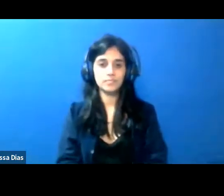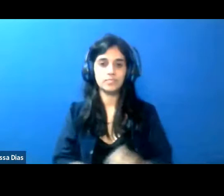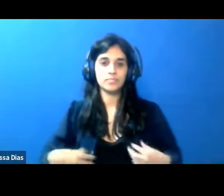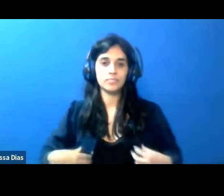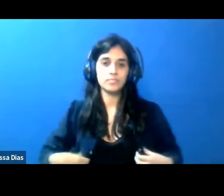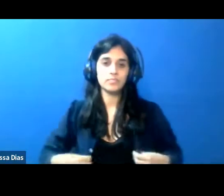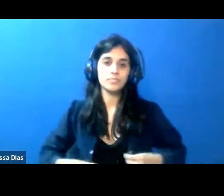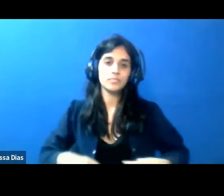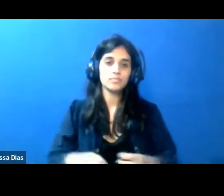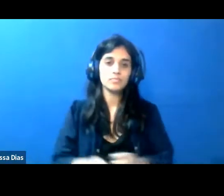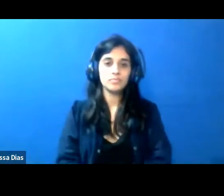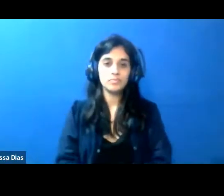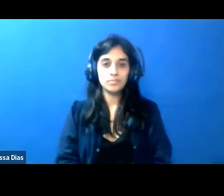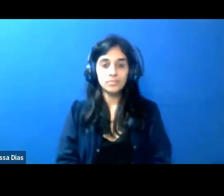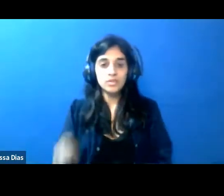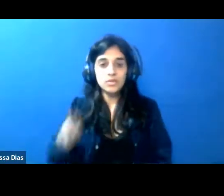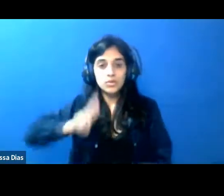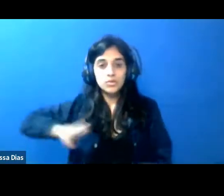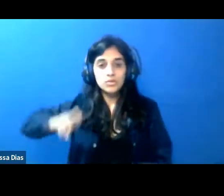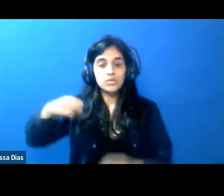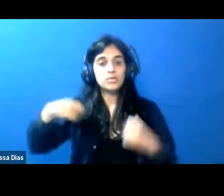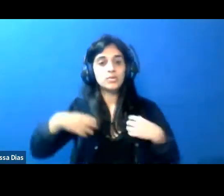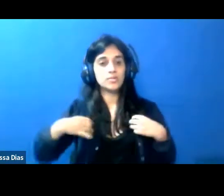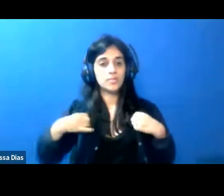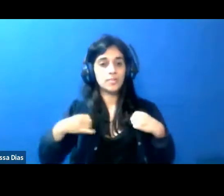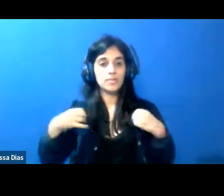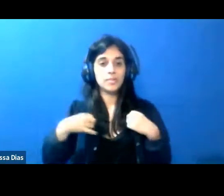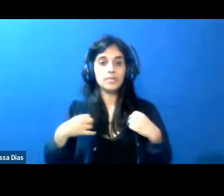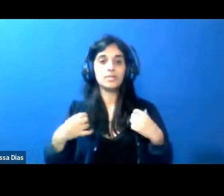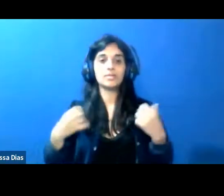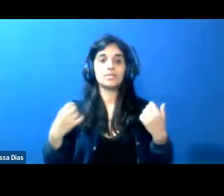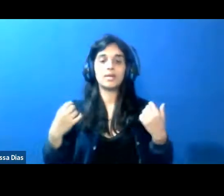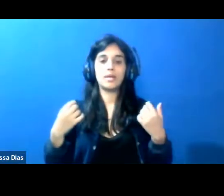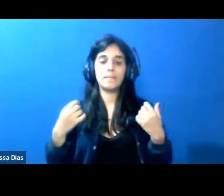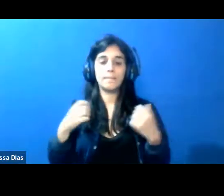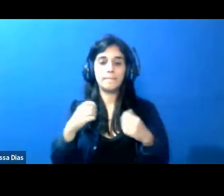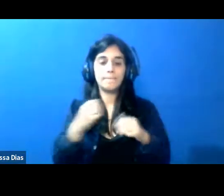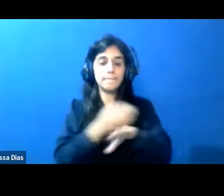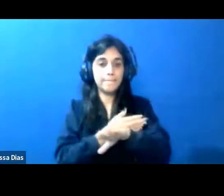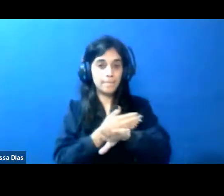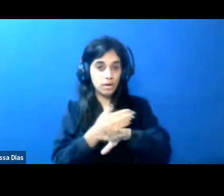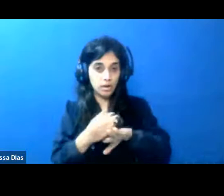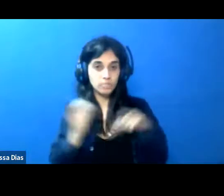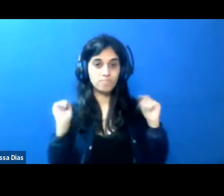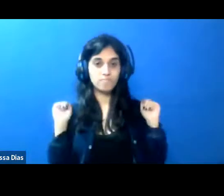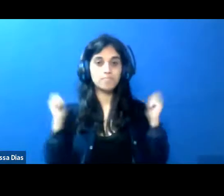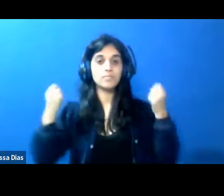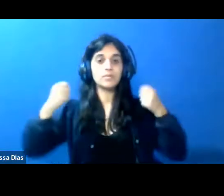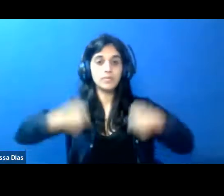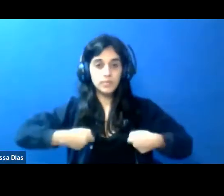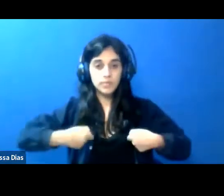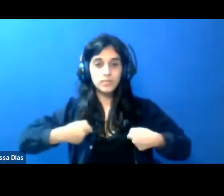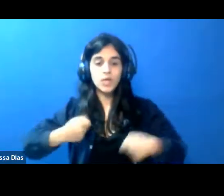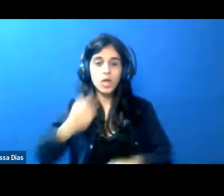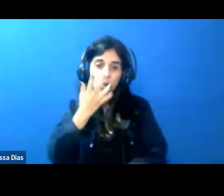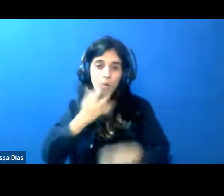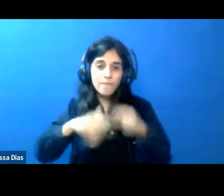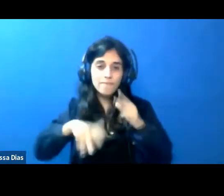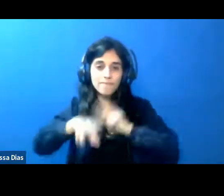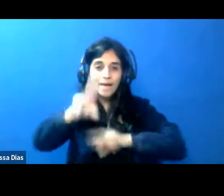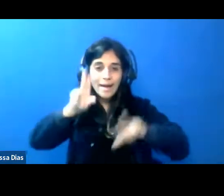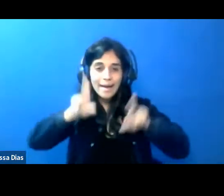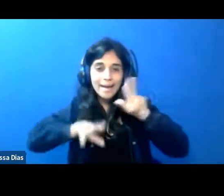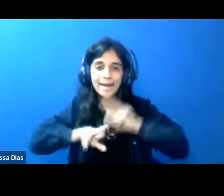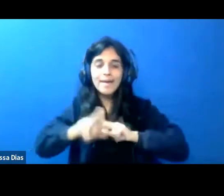Eu estou vestindo uma camisa, uma blusa branca, né? Um blazer colorido, que tem as cores